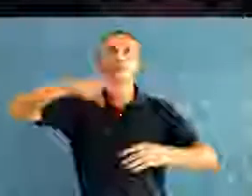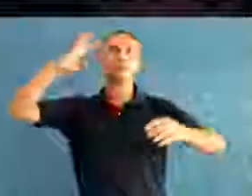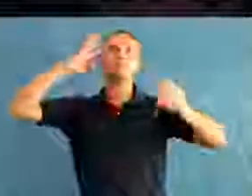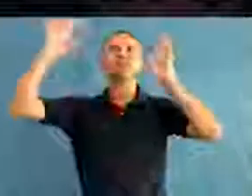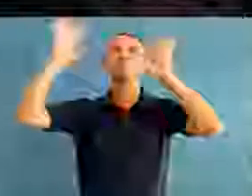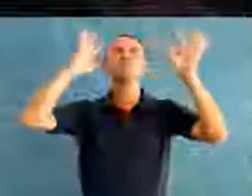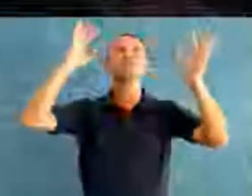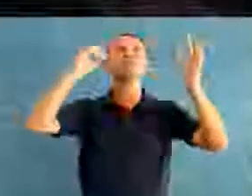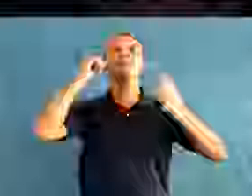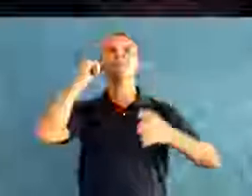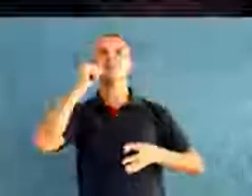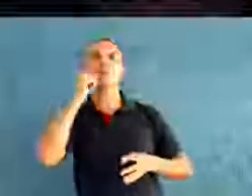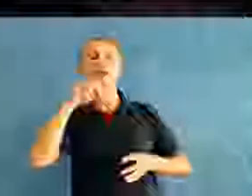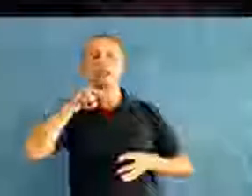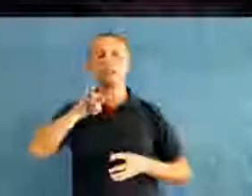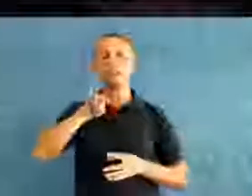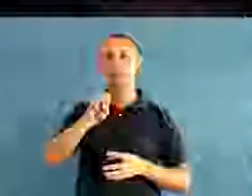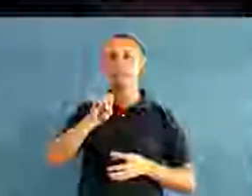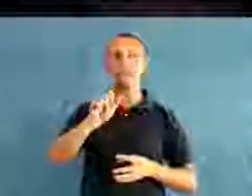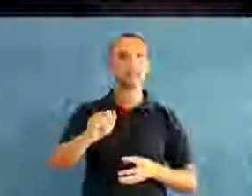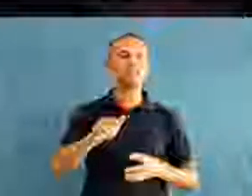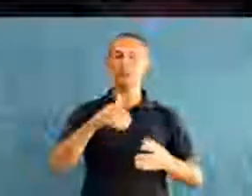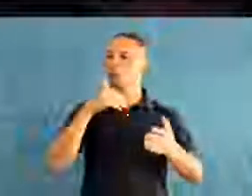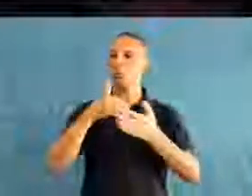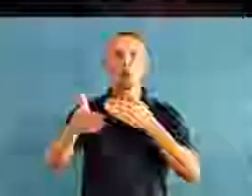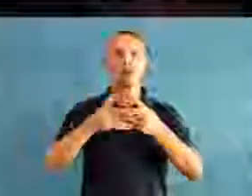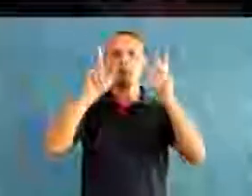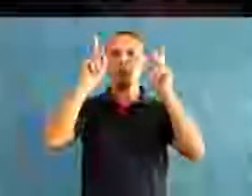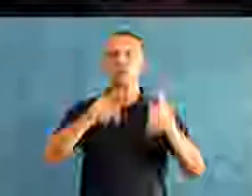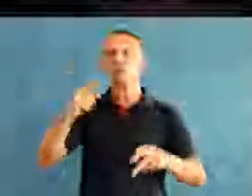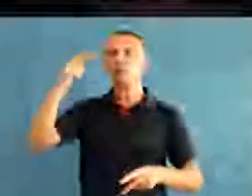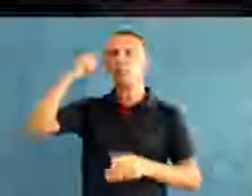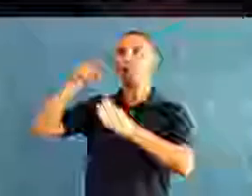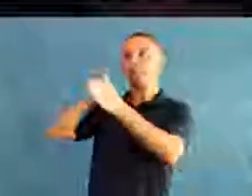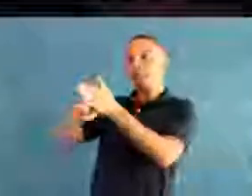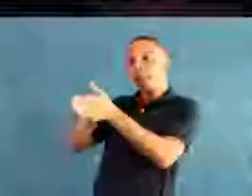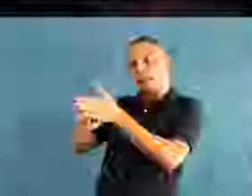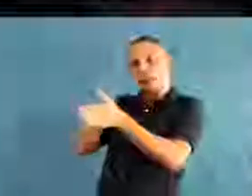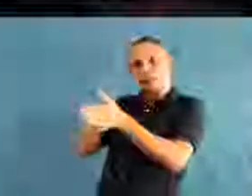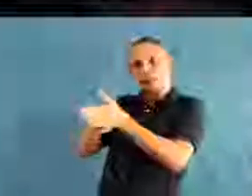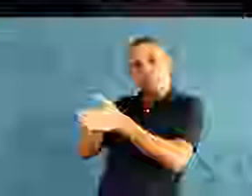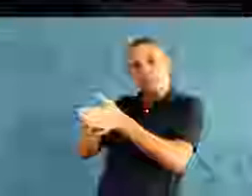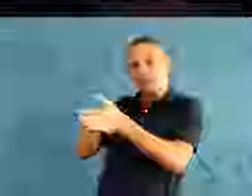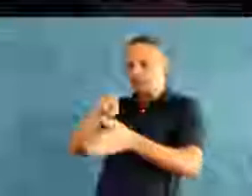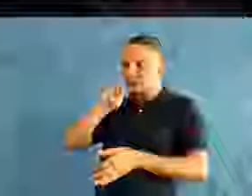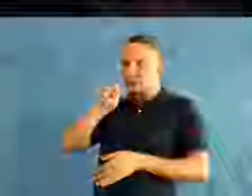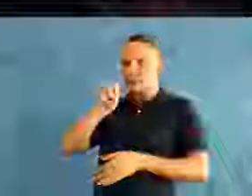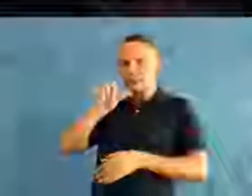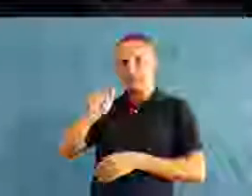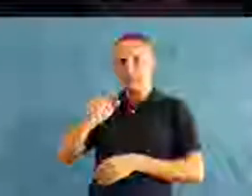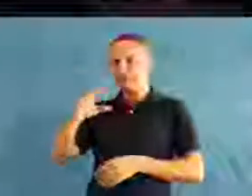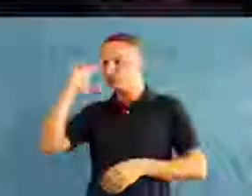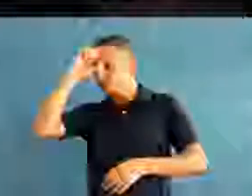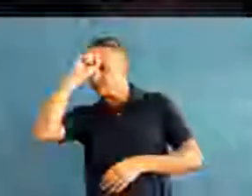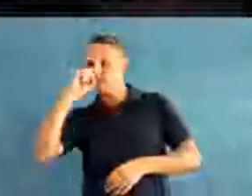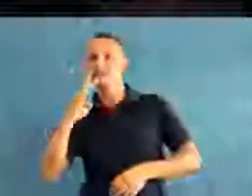sonhos ainda permanecem ao alcance de qualquer um que queira, que se dispuser a abrir seus livros. Não foram